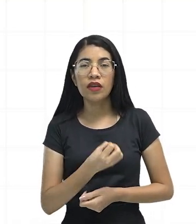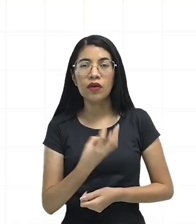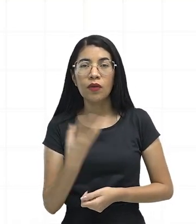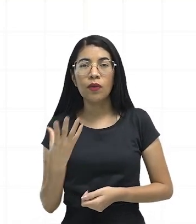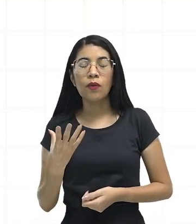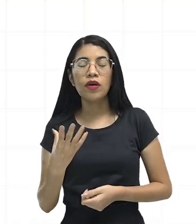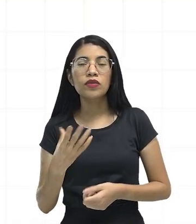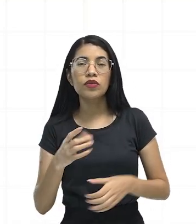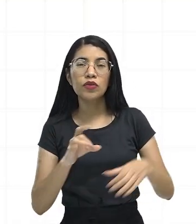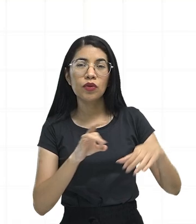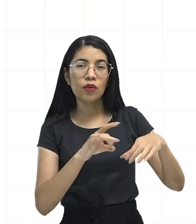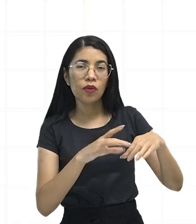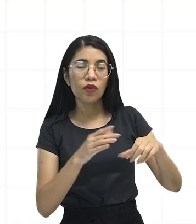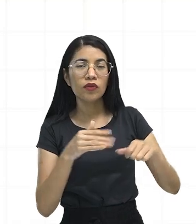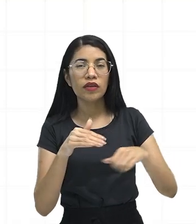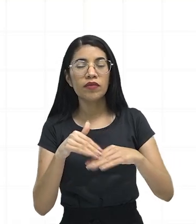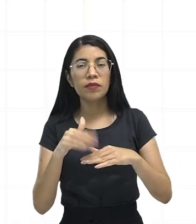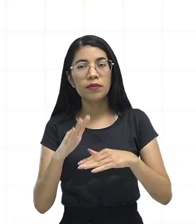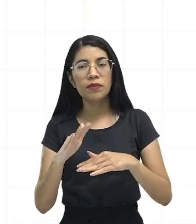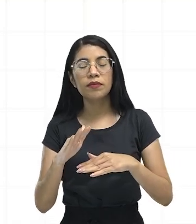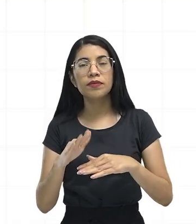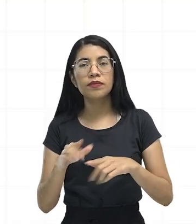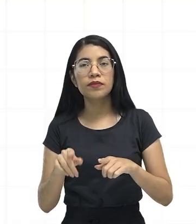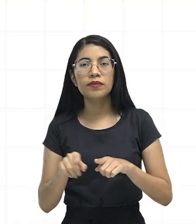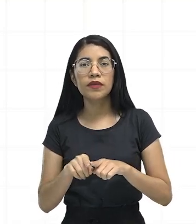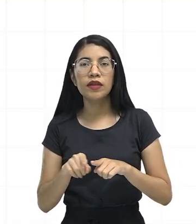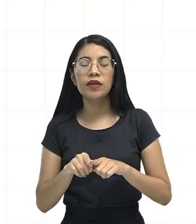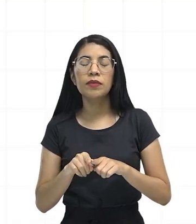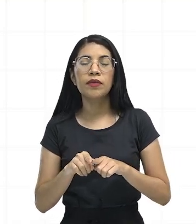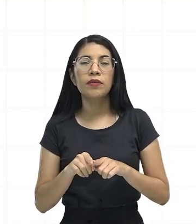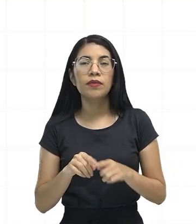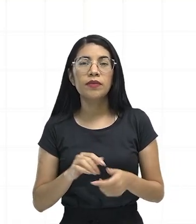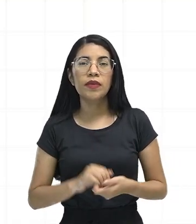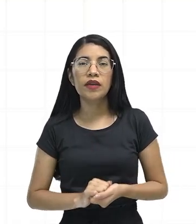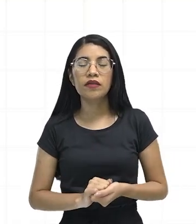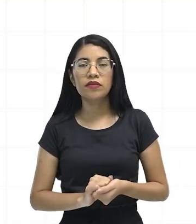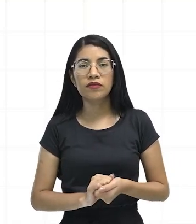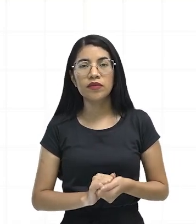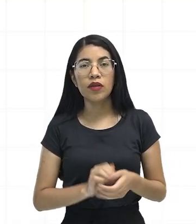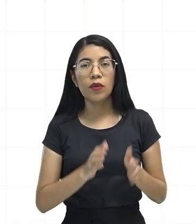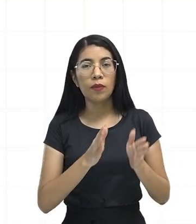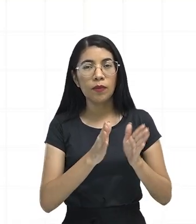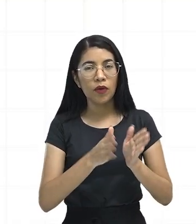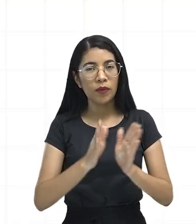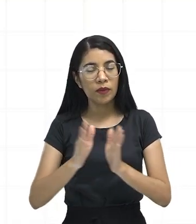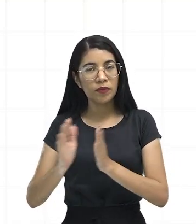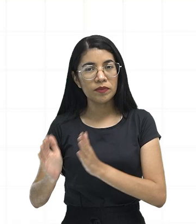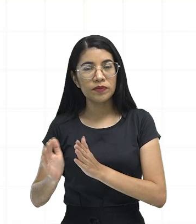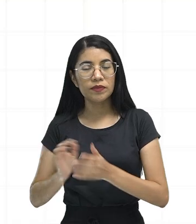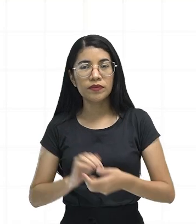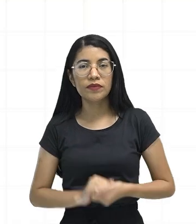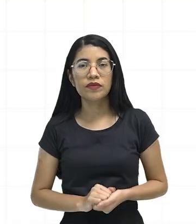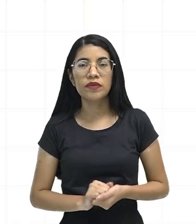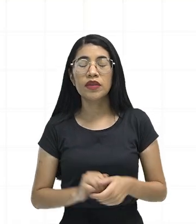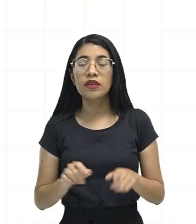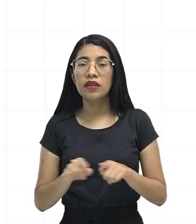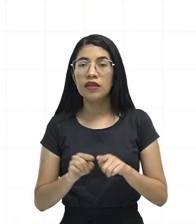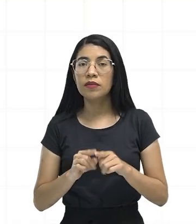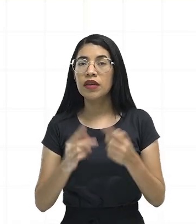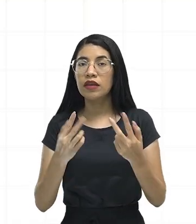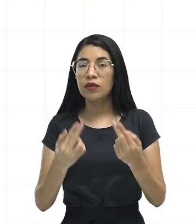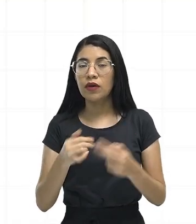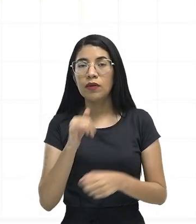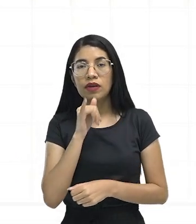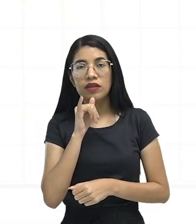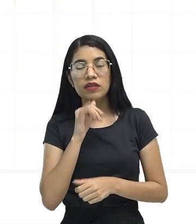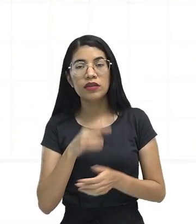né, quais gols foram mais frequentes marcados por jogo? Muito bem. Então é a mesma ideia do